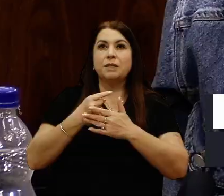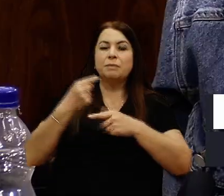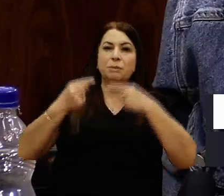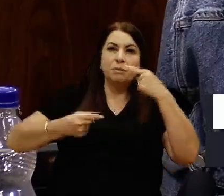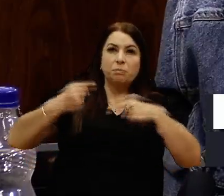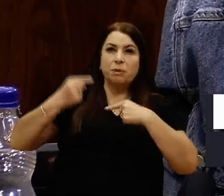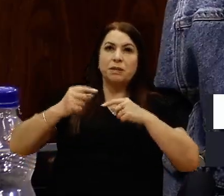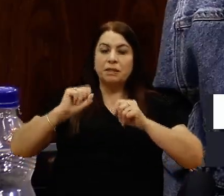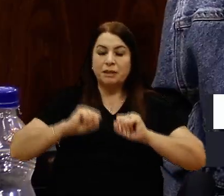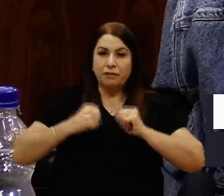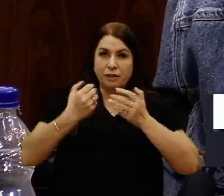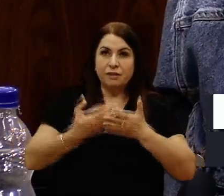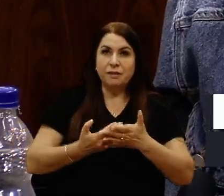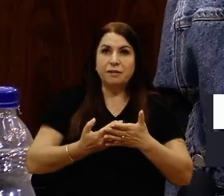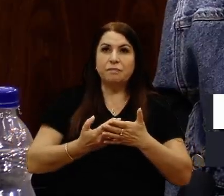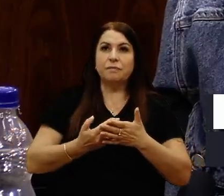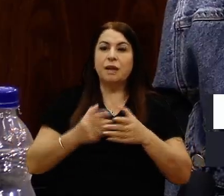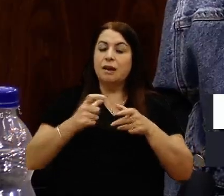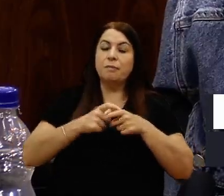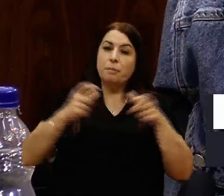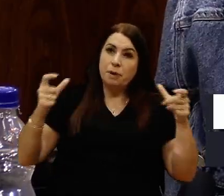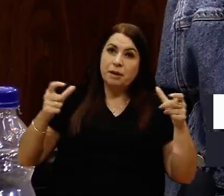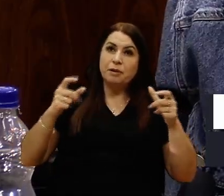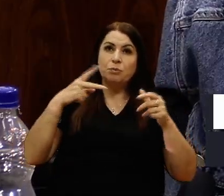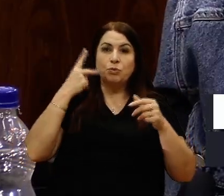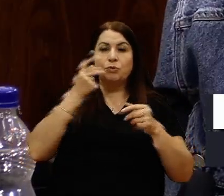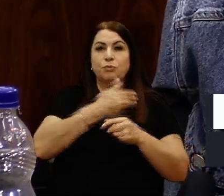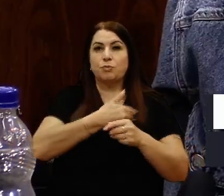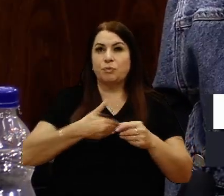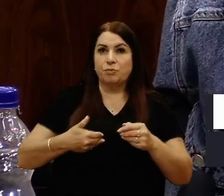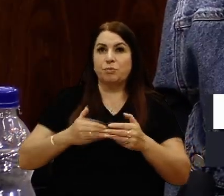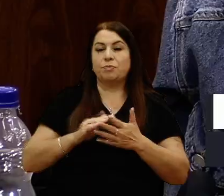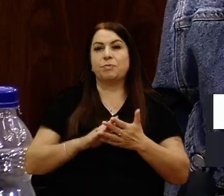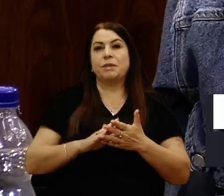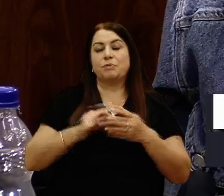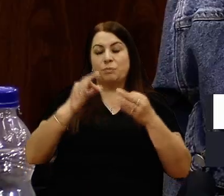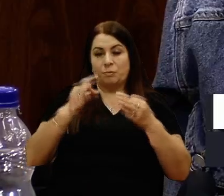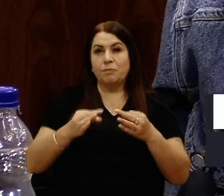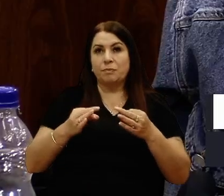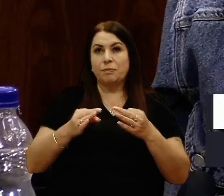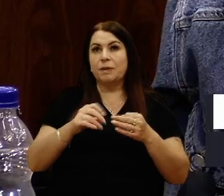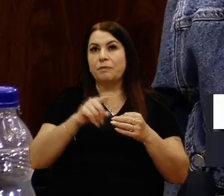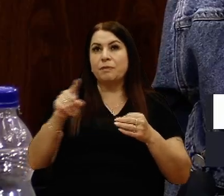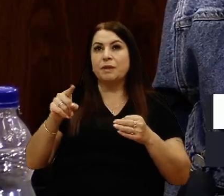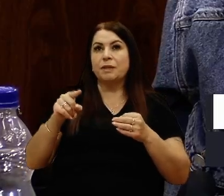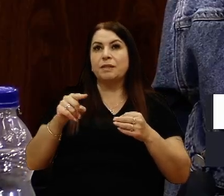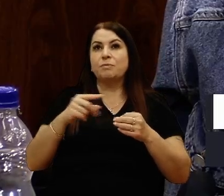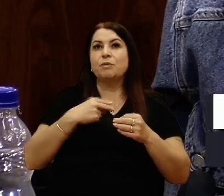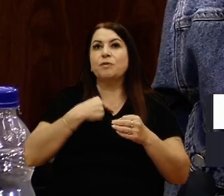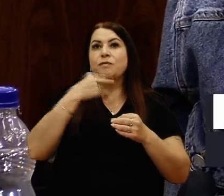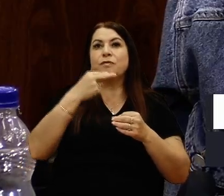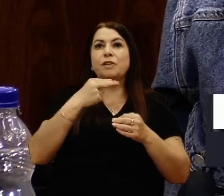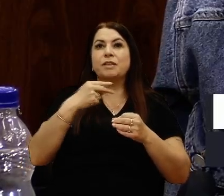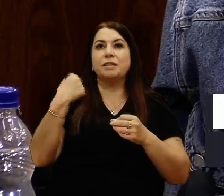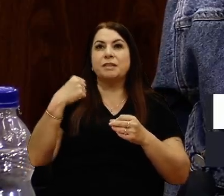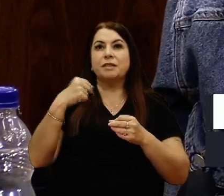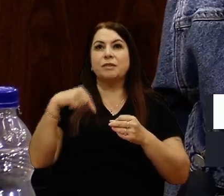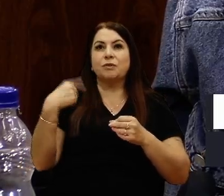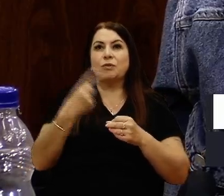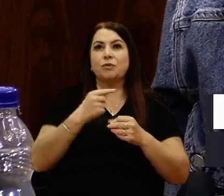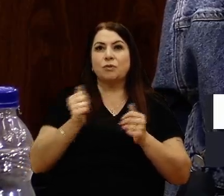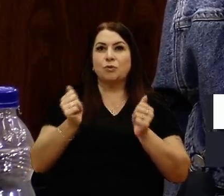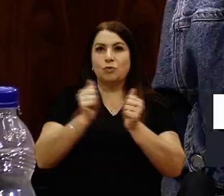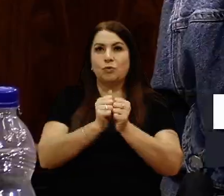combater, defender, ampliar as políticas públicas. Tenho certeza que você será uma voz muito necessária aqui do nosso